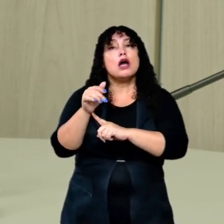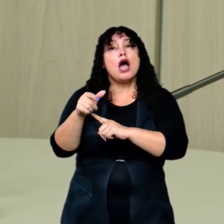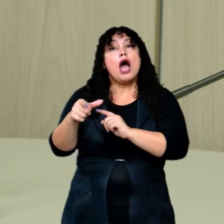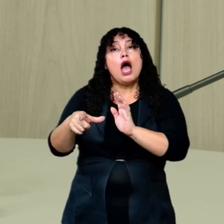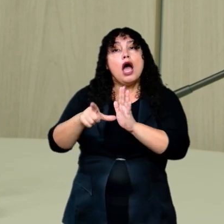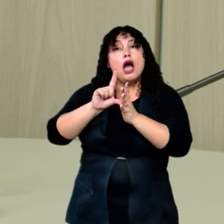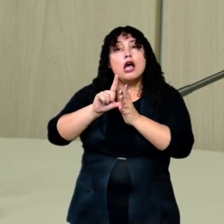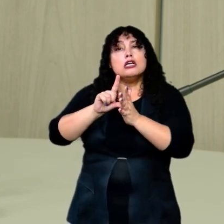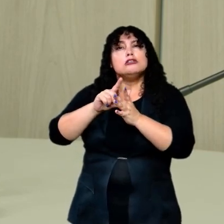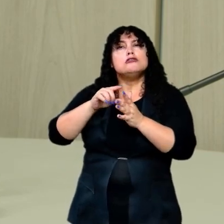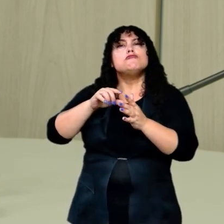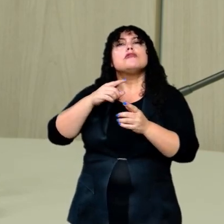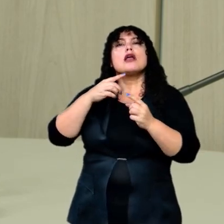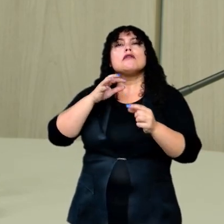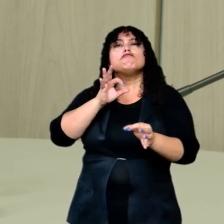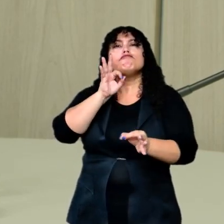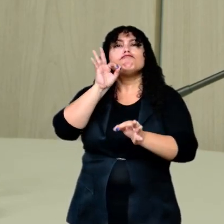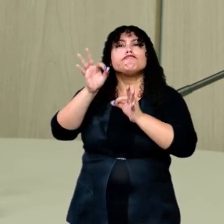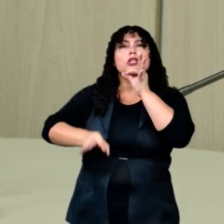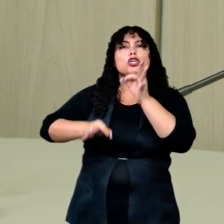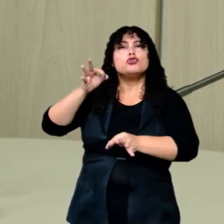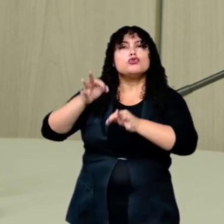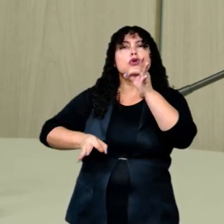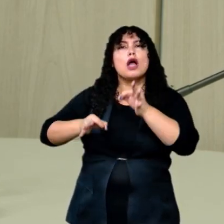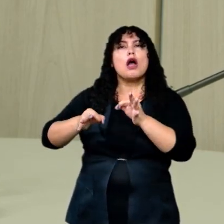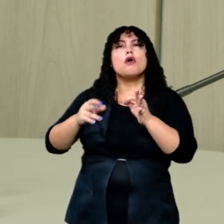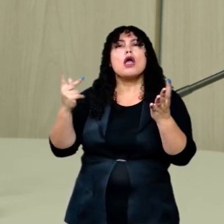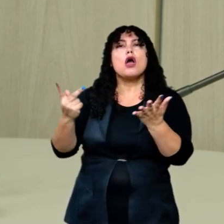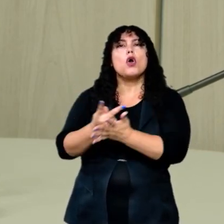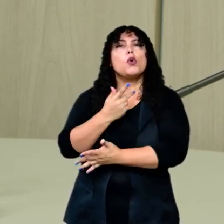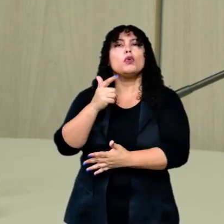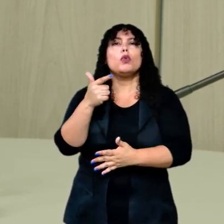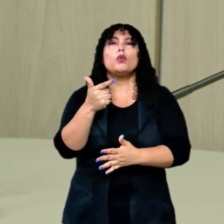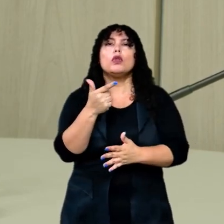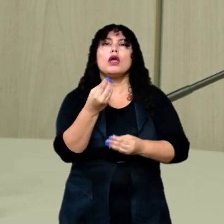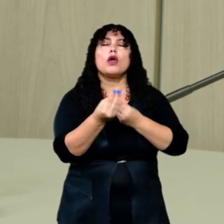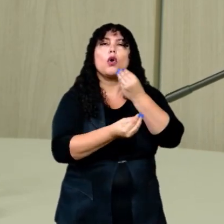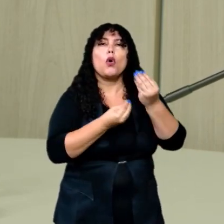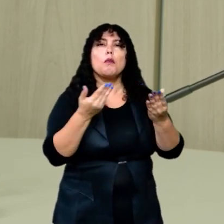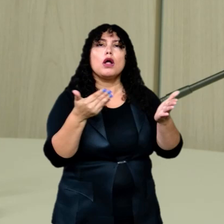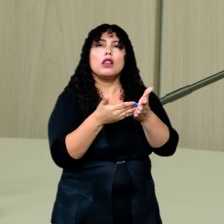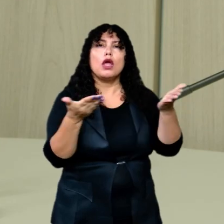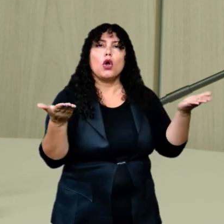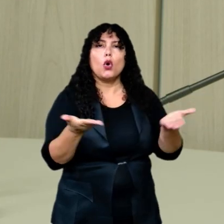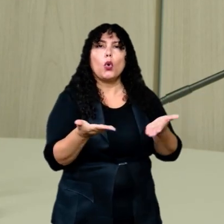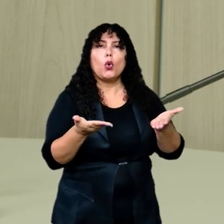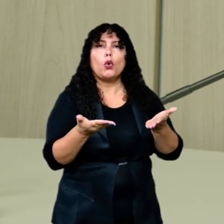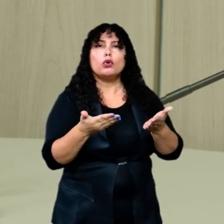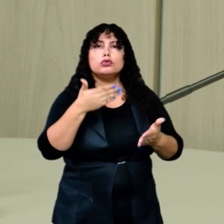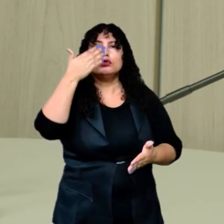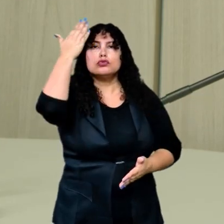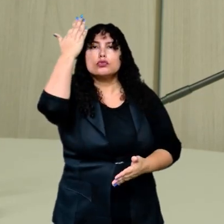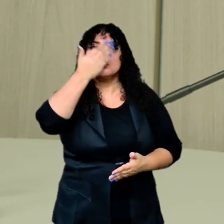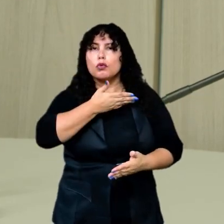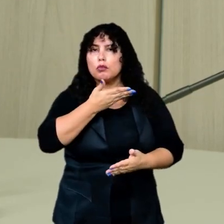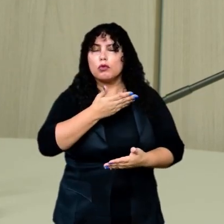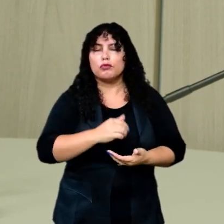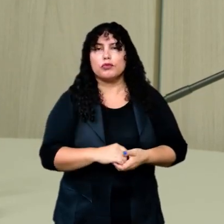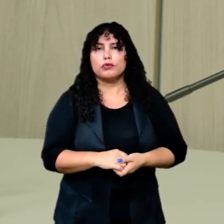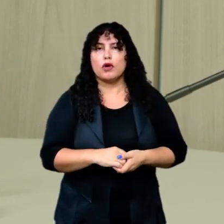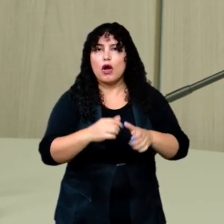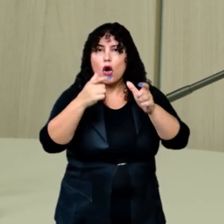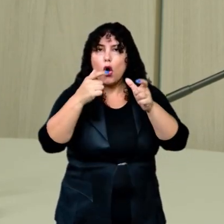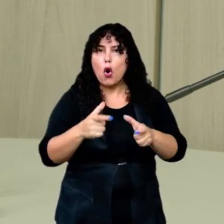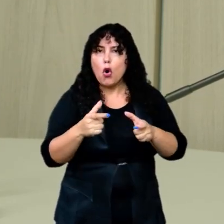questionar o porquê que aconteceu, né? E lembrar também que não tem uma causa, não tem, até hoje em dia, né, não foi A gente não comprovada, sabe. né? Isso. De